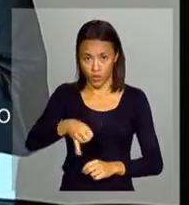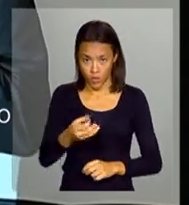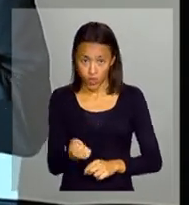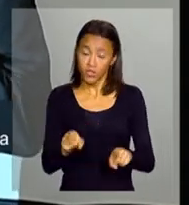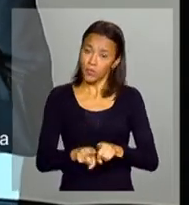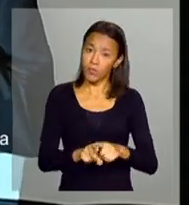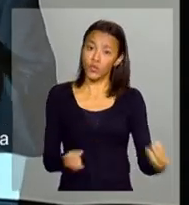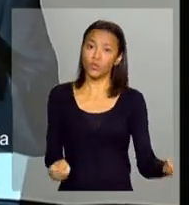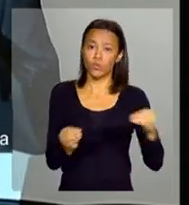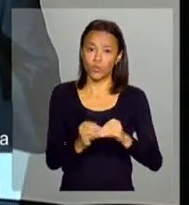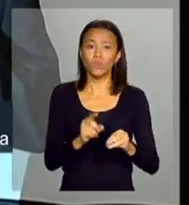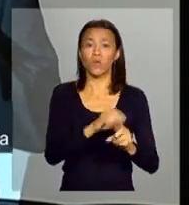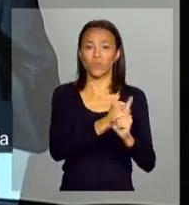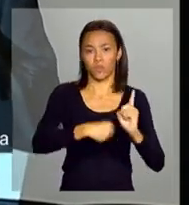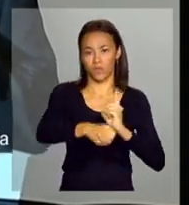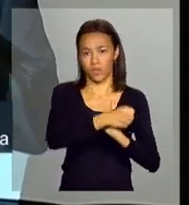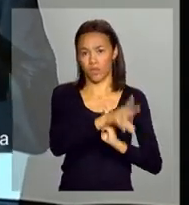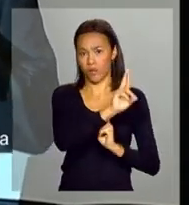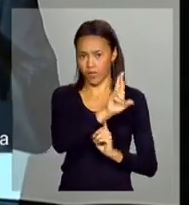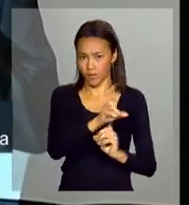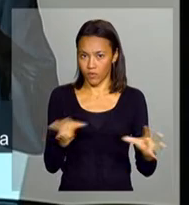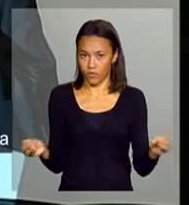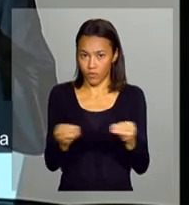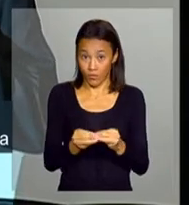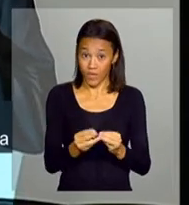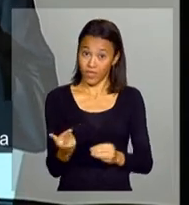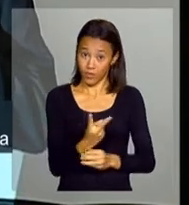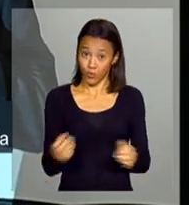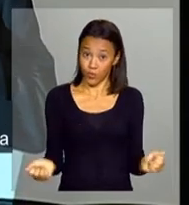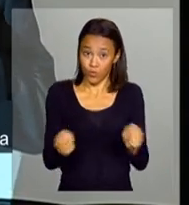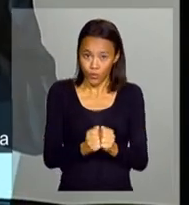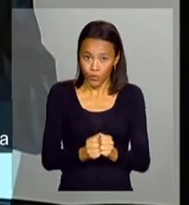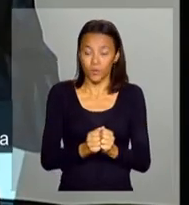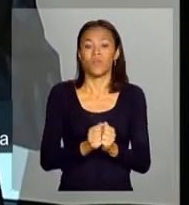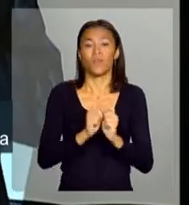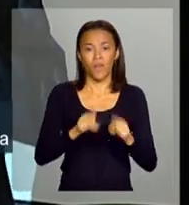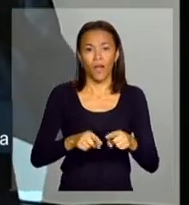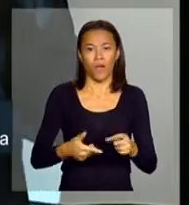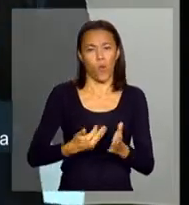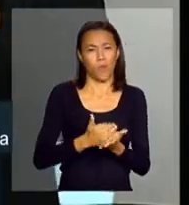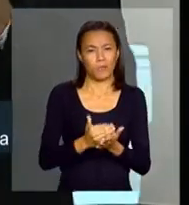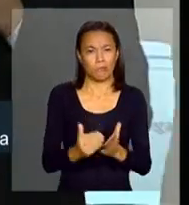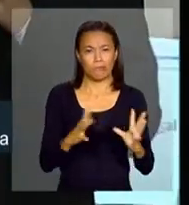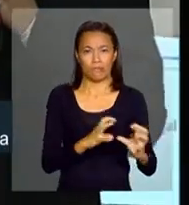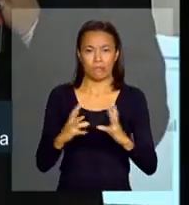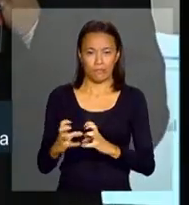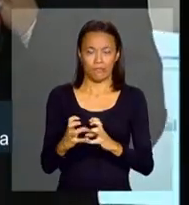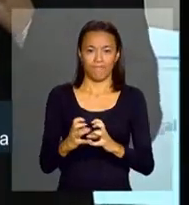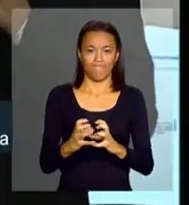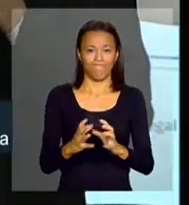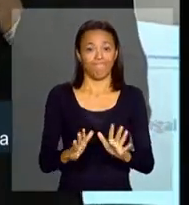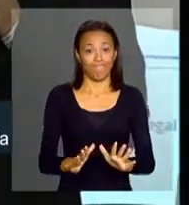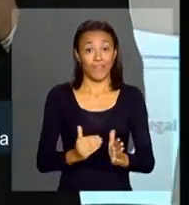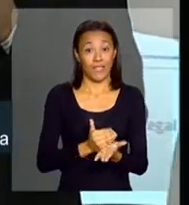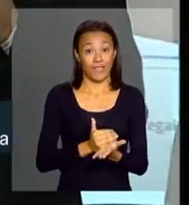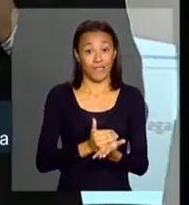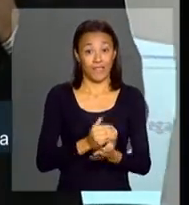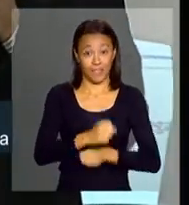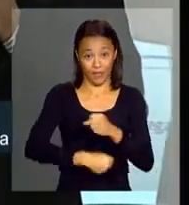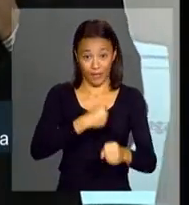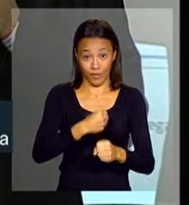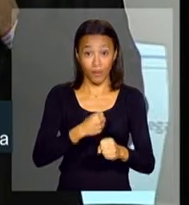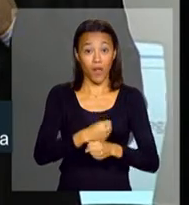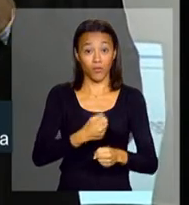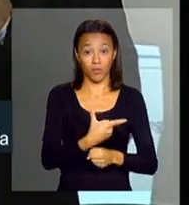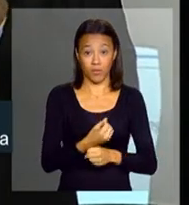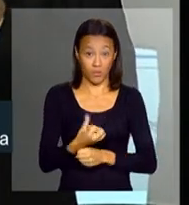entidades da sociedade civil. E essa parceria que começou como um conflito, né, em